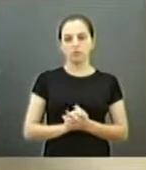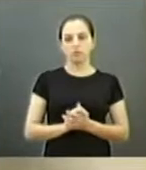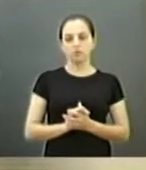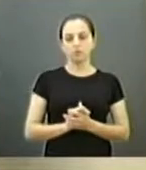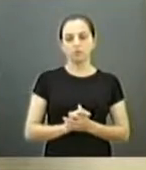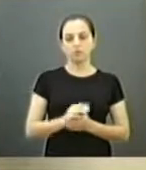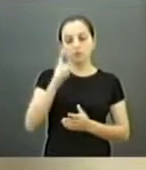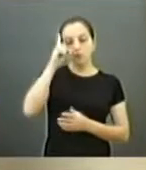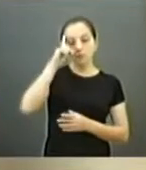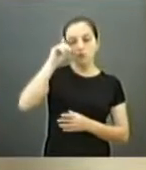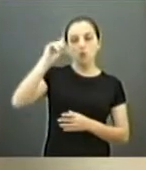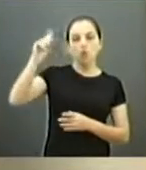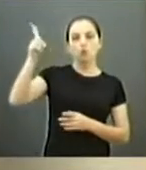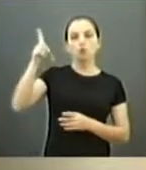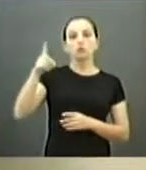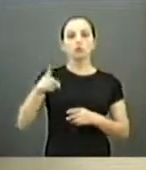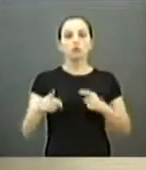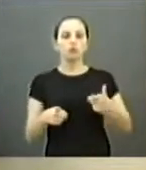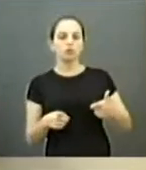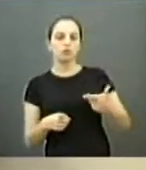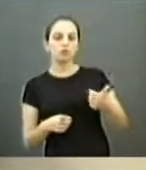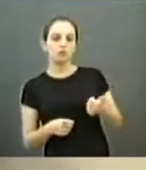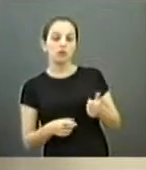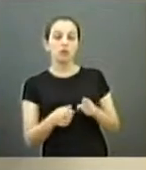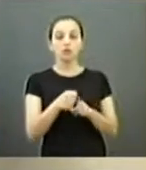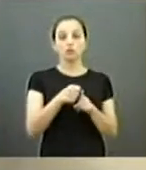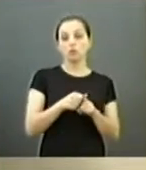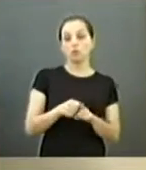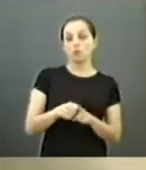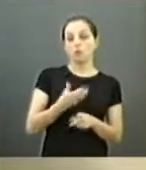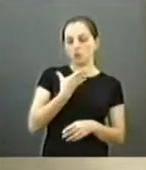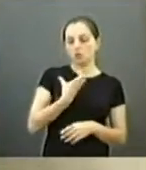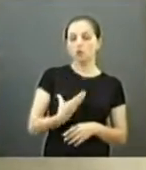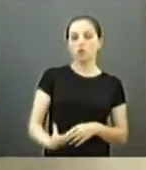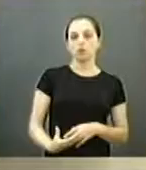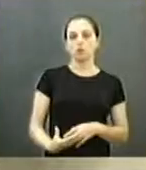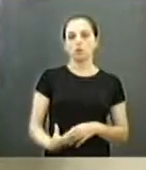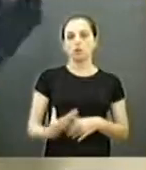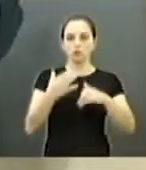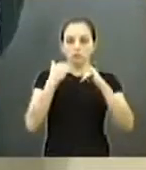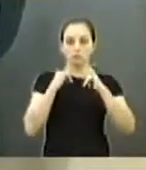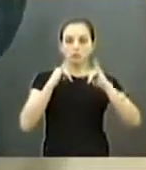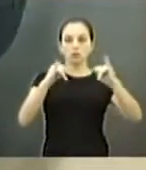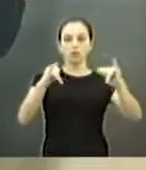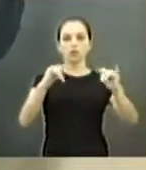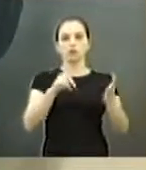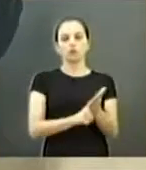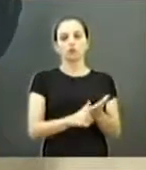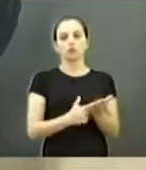Dia 26 de dezembro foi o edital. Publicado no jornal.